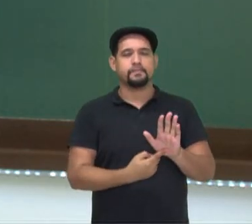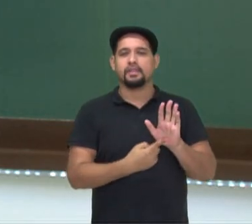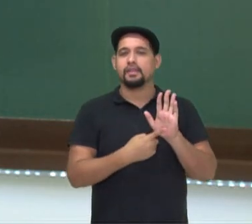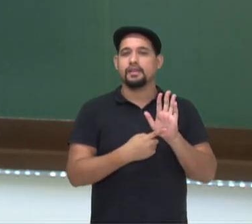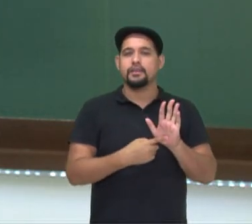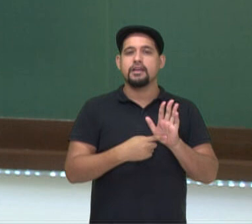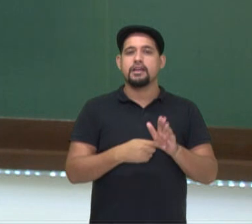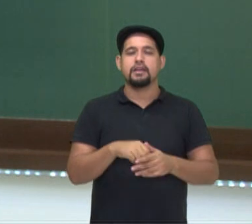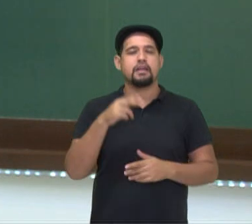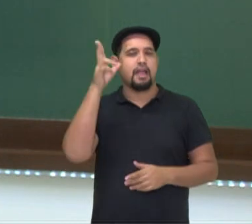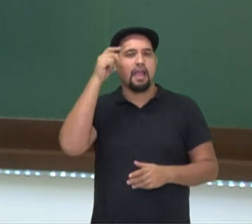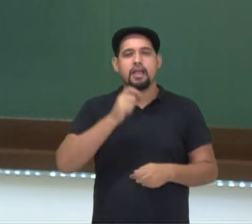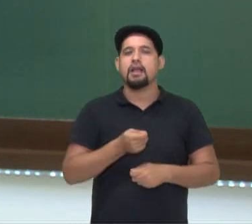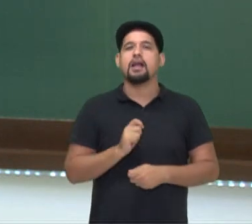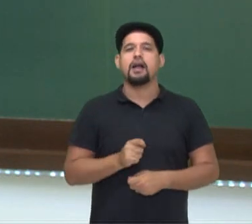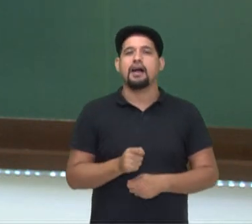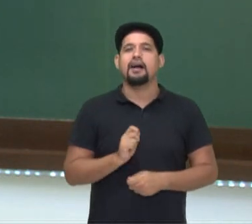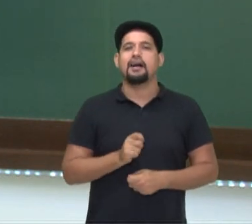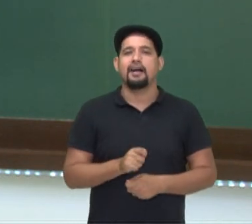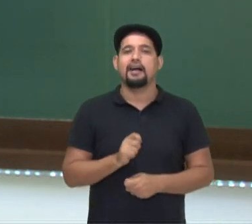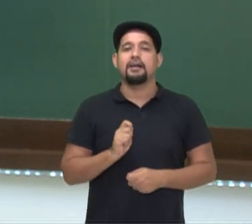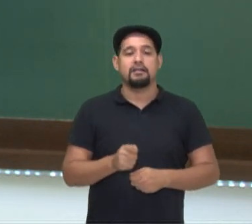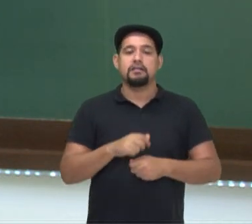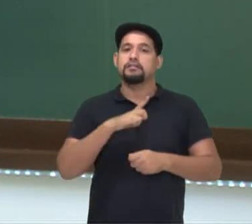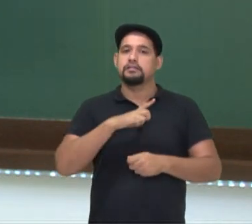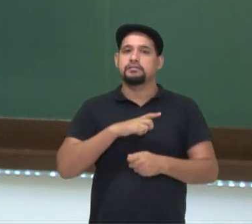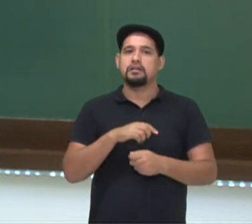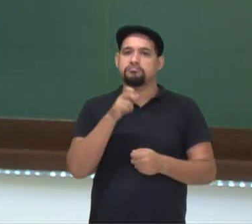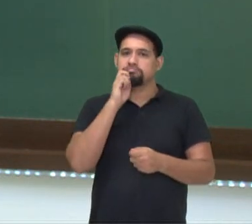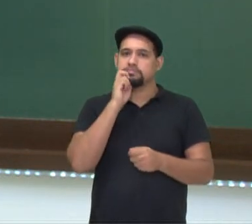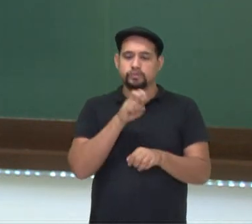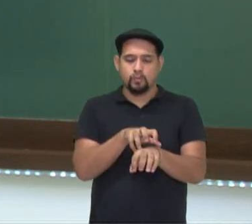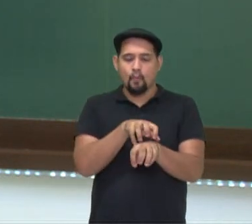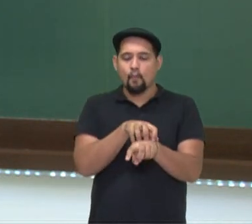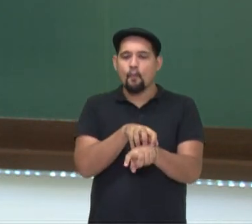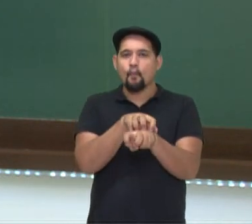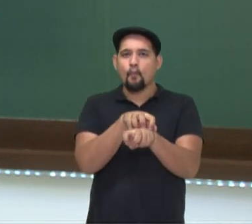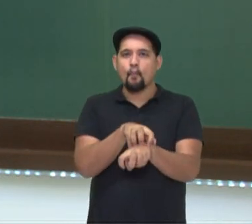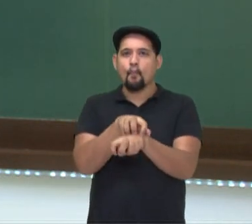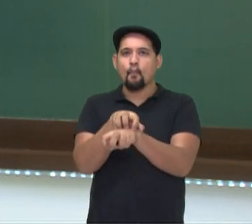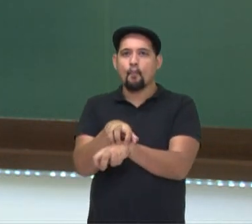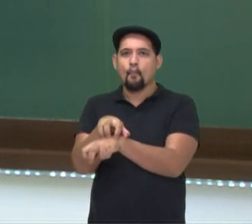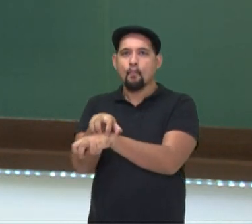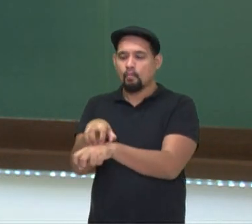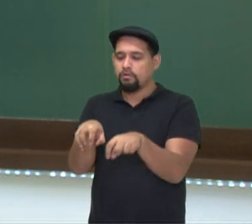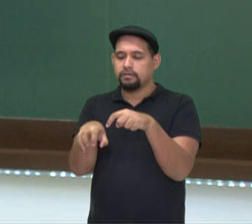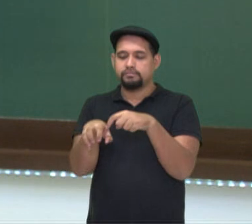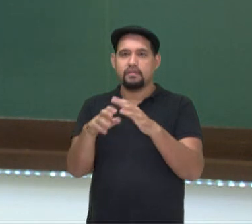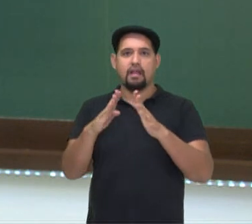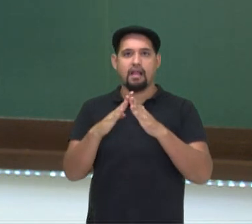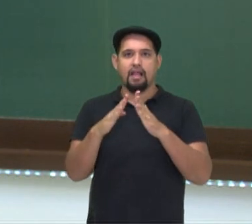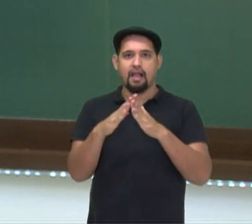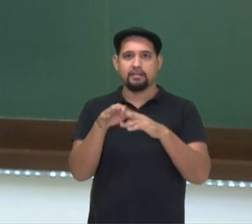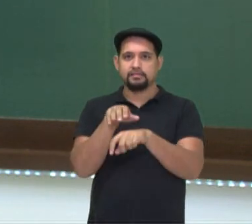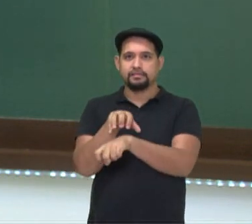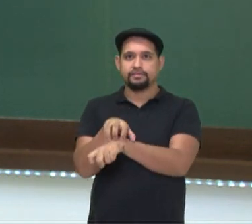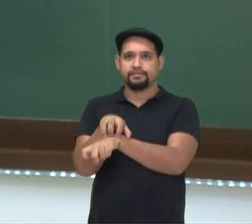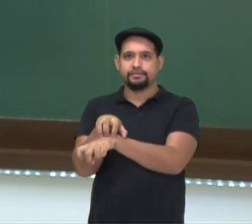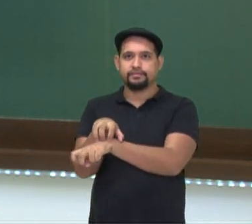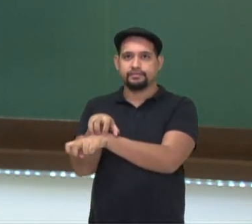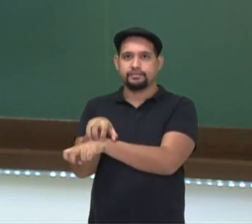em carroças, né? Então, a carroça era a moradia, onde aquela família, aquela trupe morava e também se